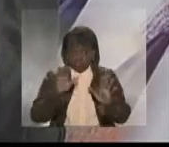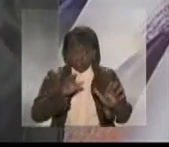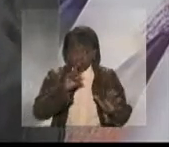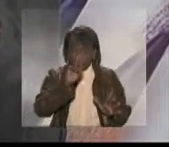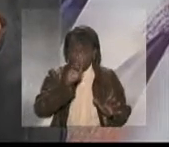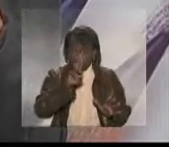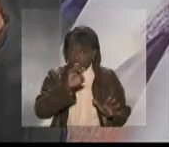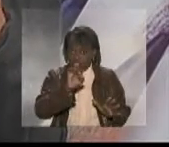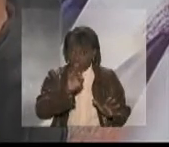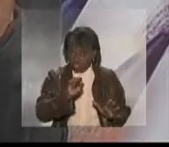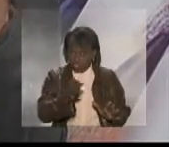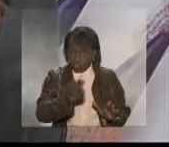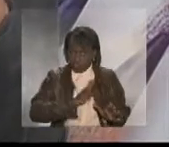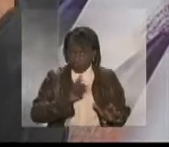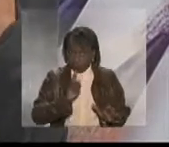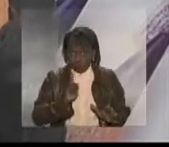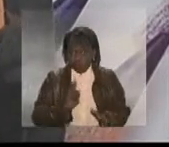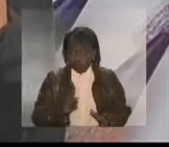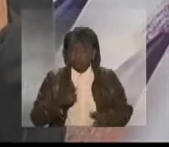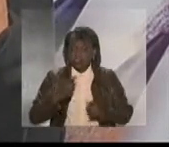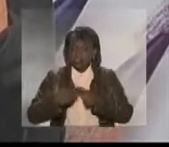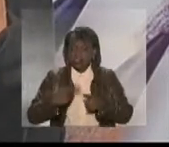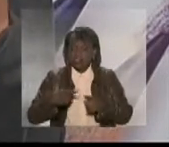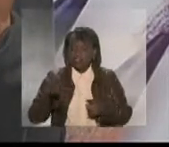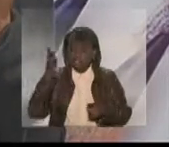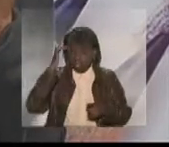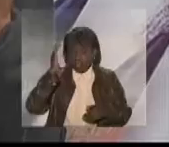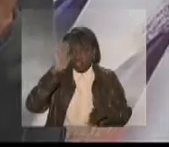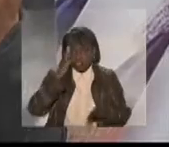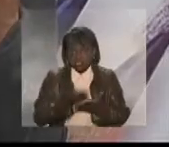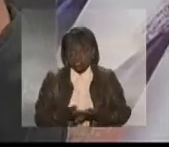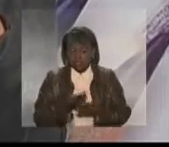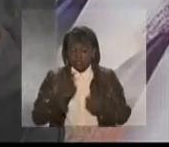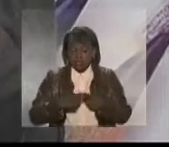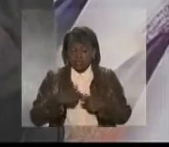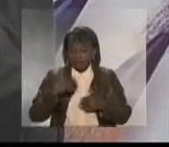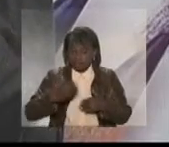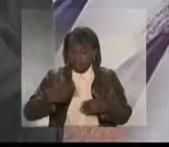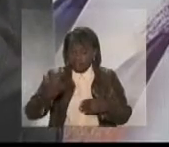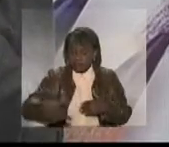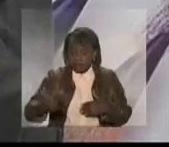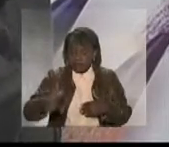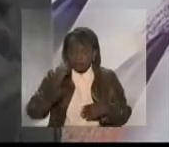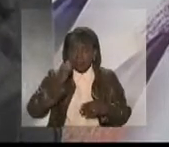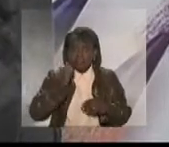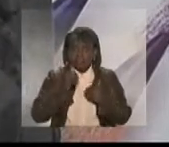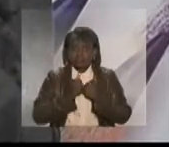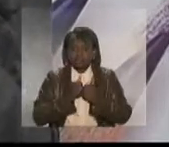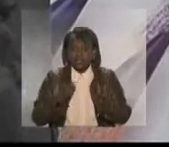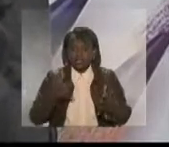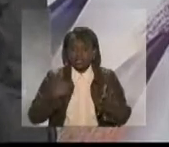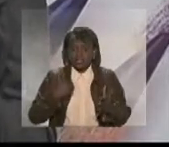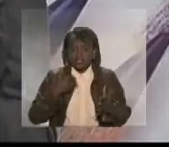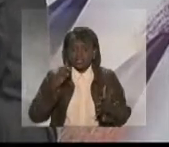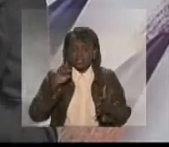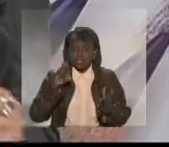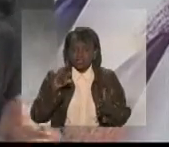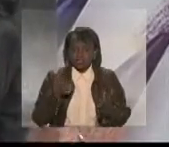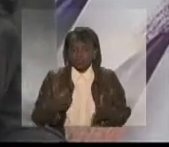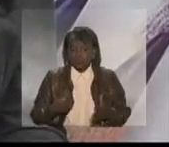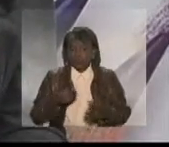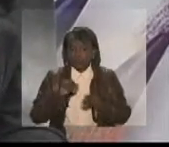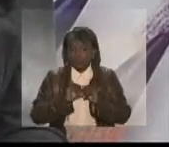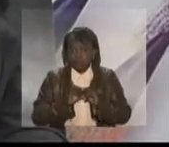respondeu. Por que você acredita, Doris, que cada vez mais as meninas estão iniciando mais cedo a